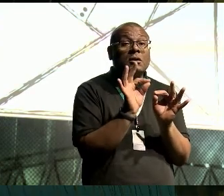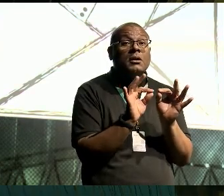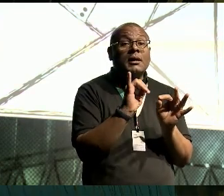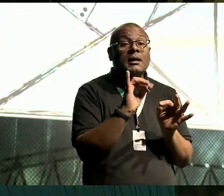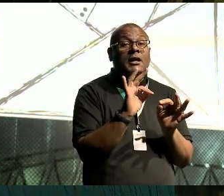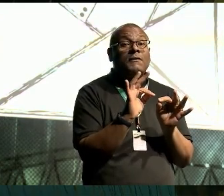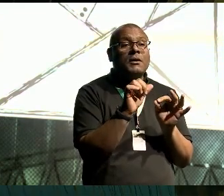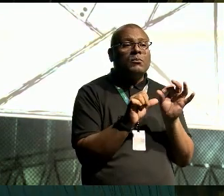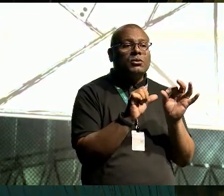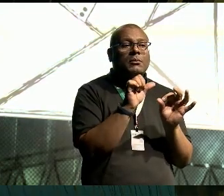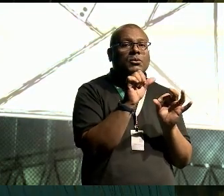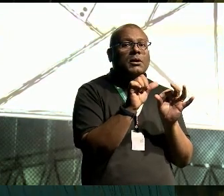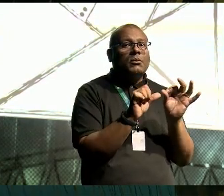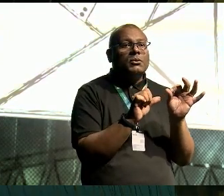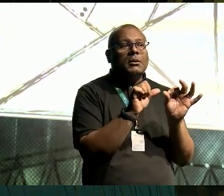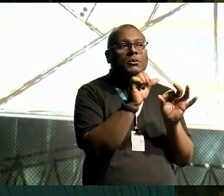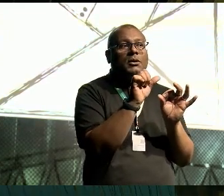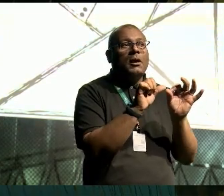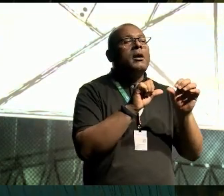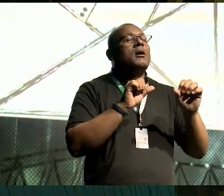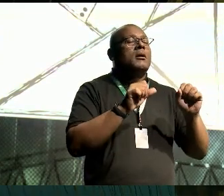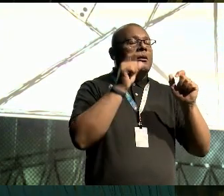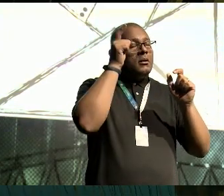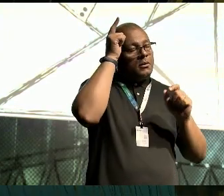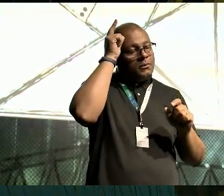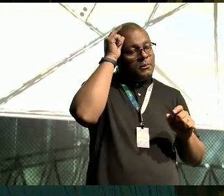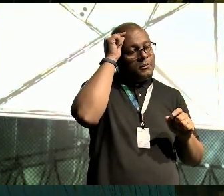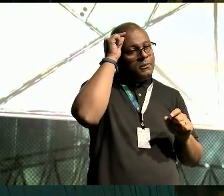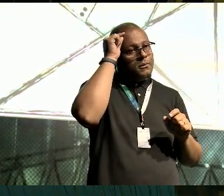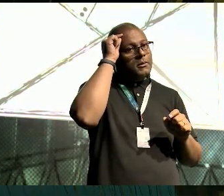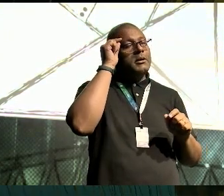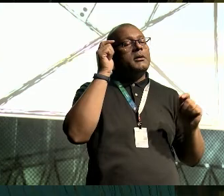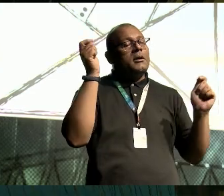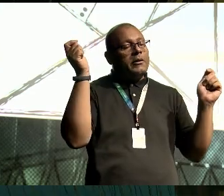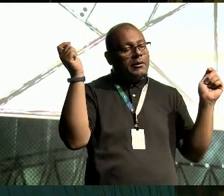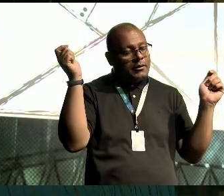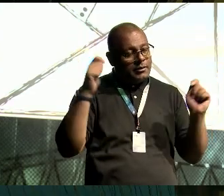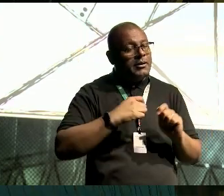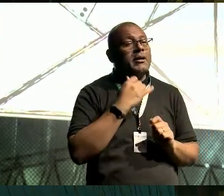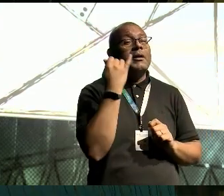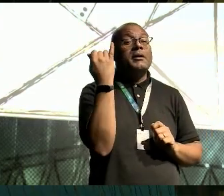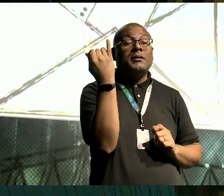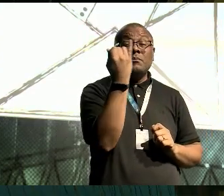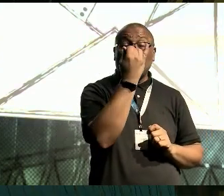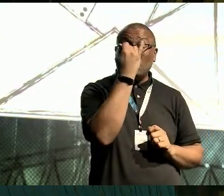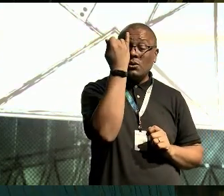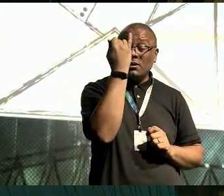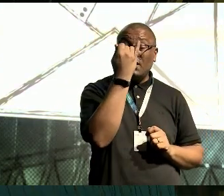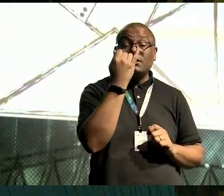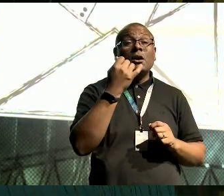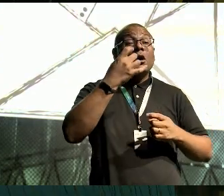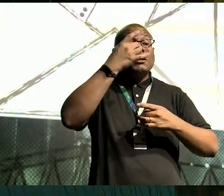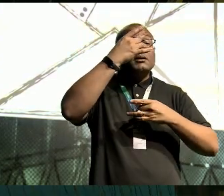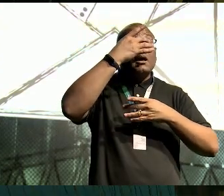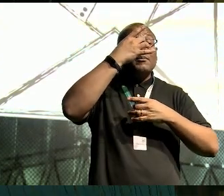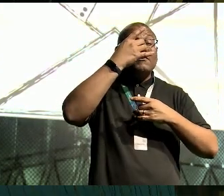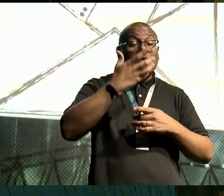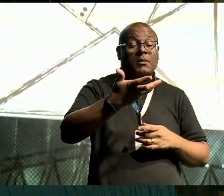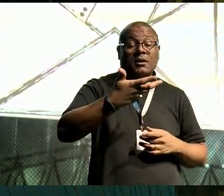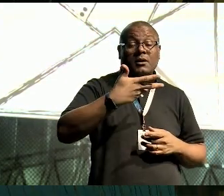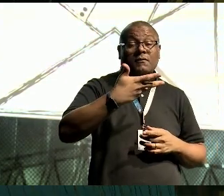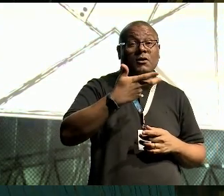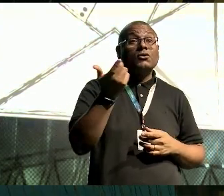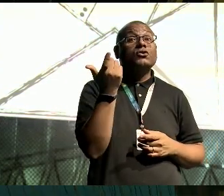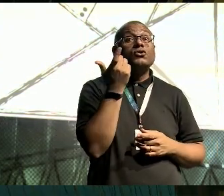desliga, fazer esse tipo de alteração, né? Então, isso acaba sendo parte crucial da nossa produtividade, nossa velocidade para